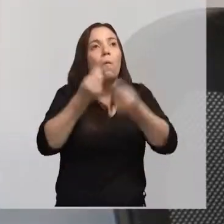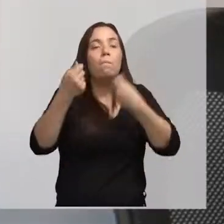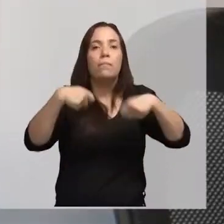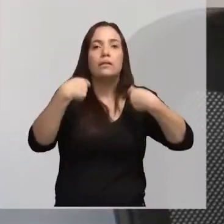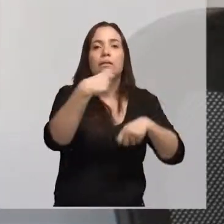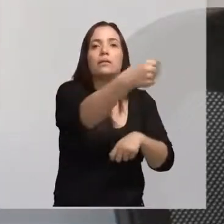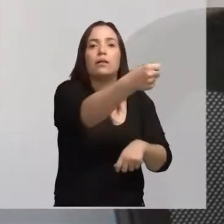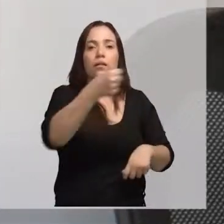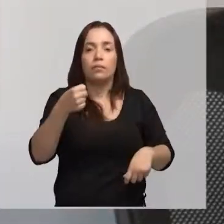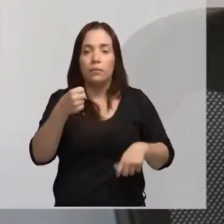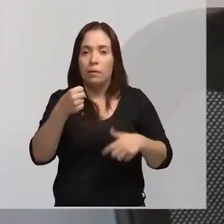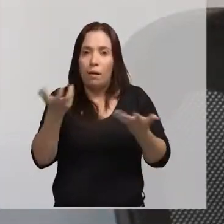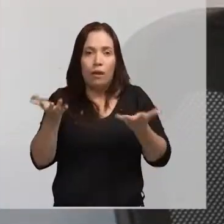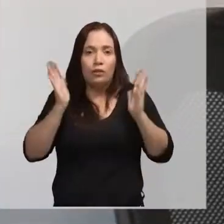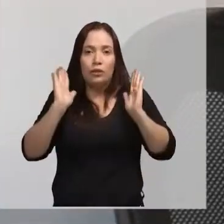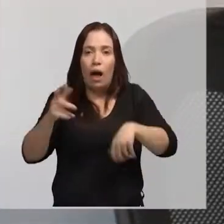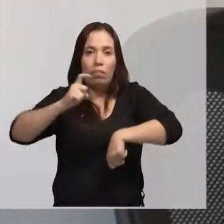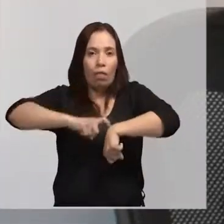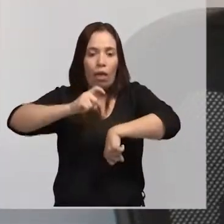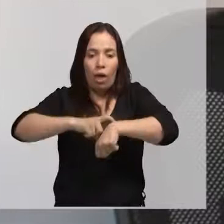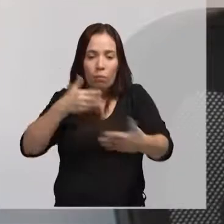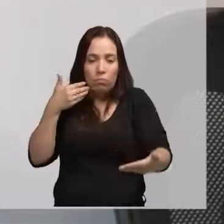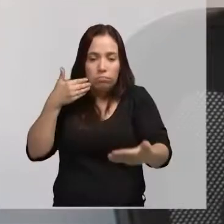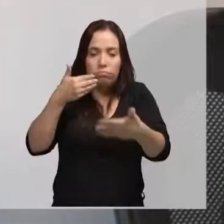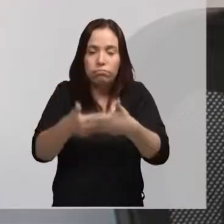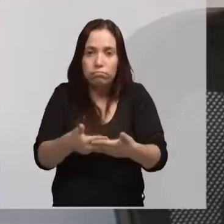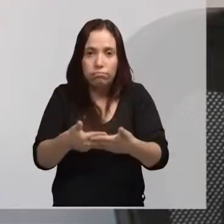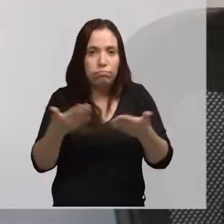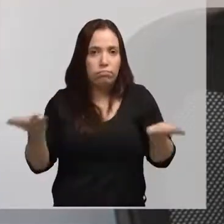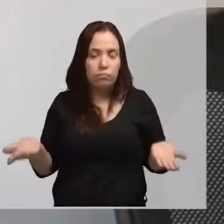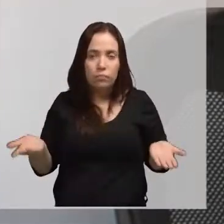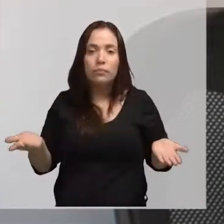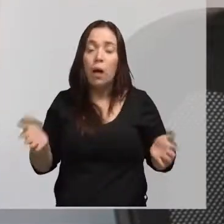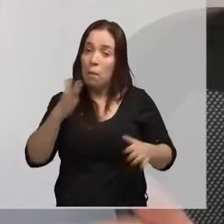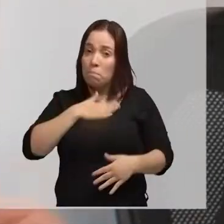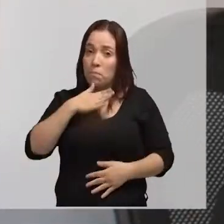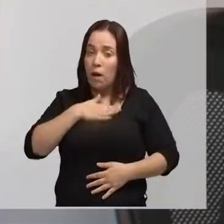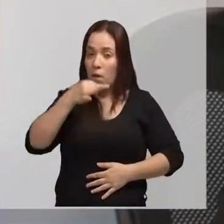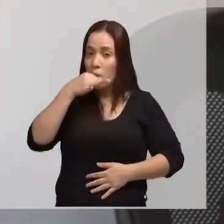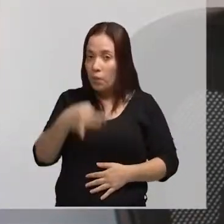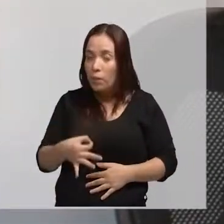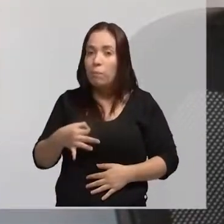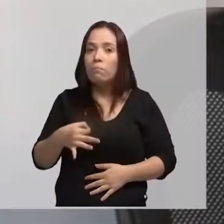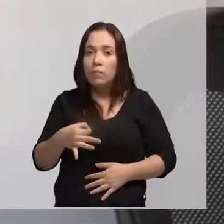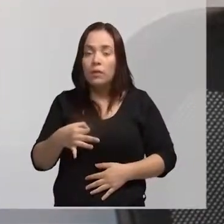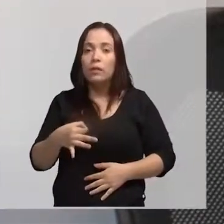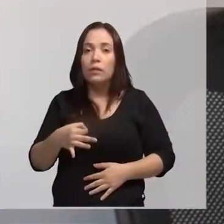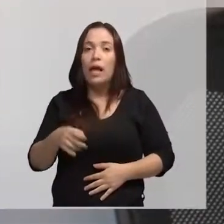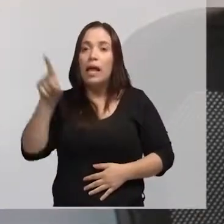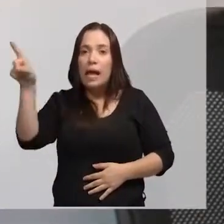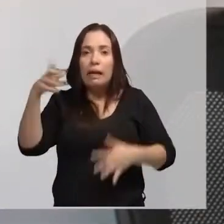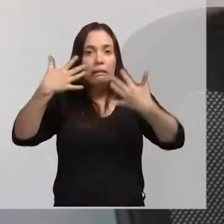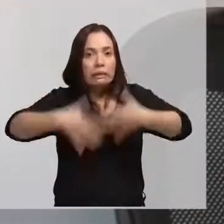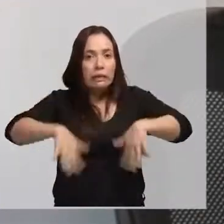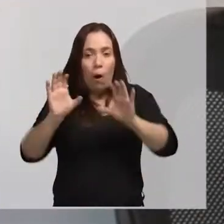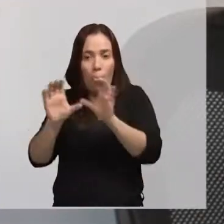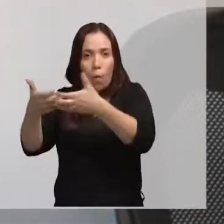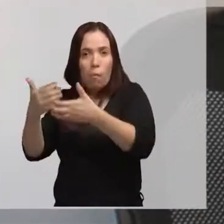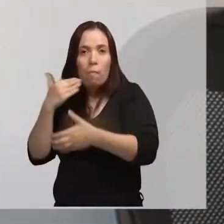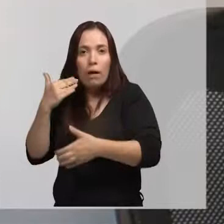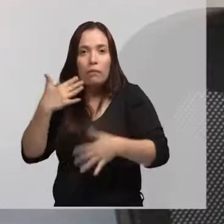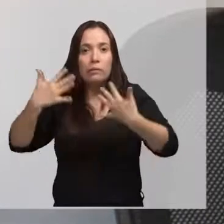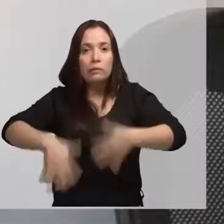não há tempo para fazer isso. Na minha avaliação, quando eles fazem isso, eles prejudicam mais ainda a